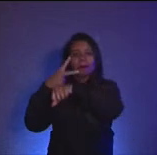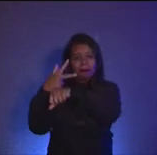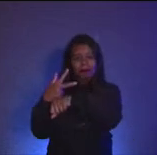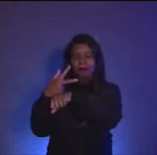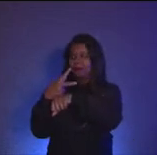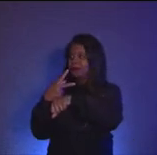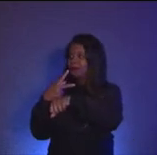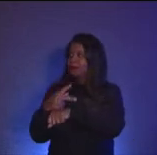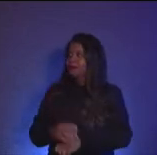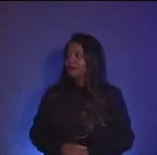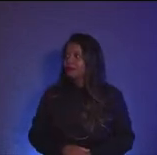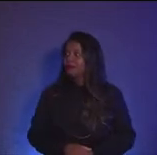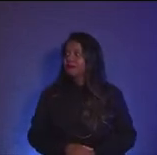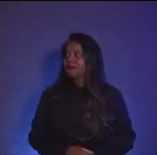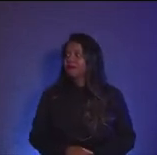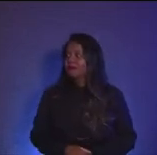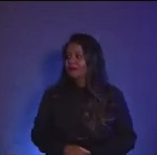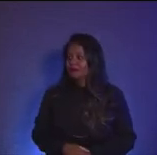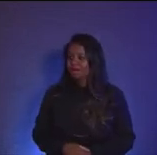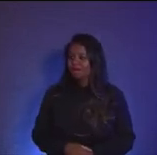premiação.